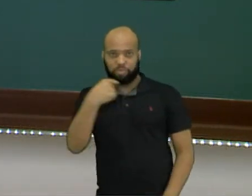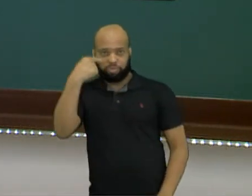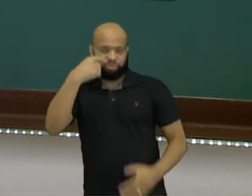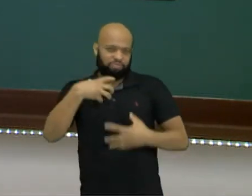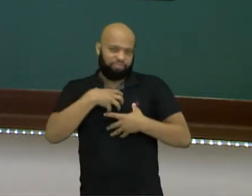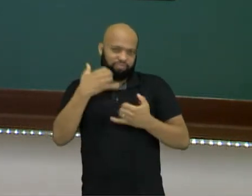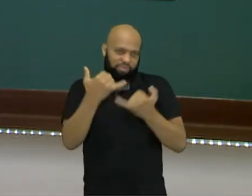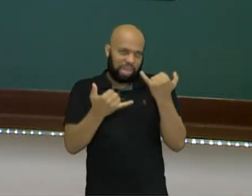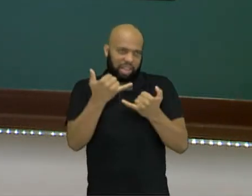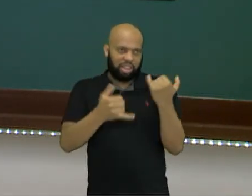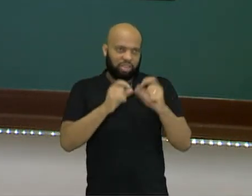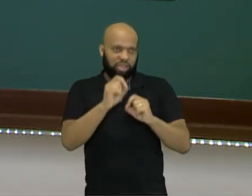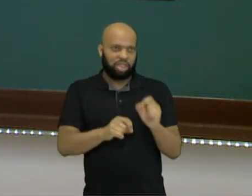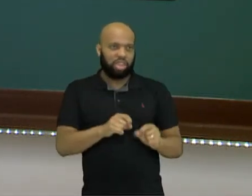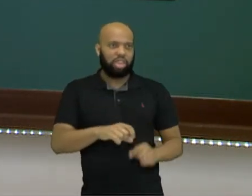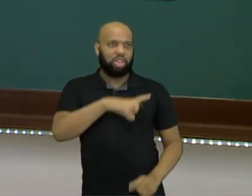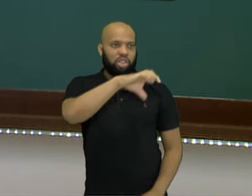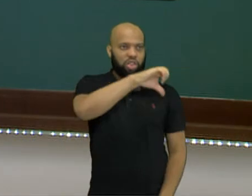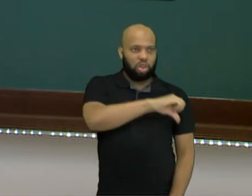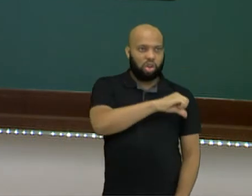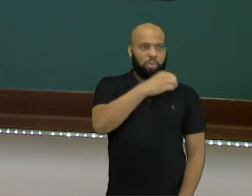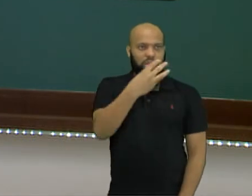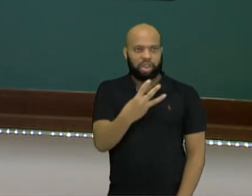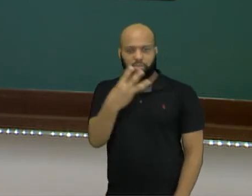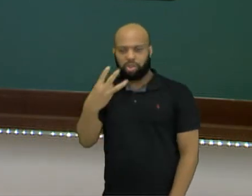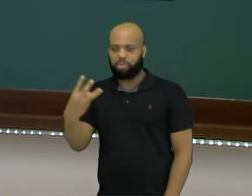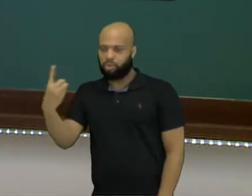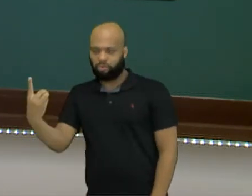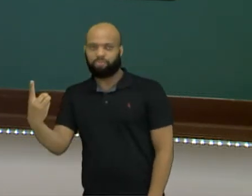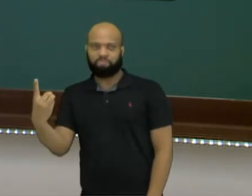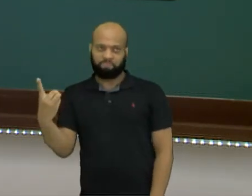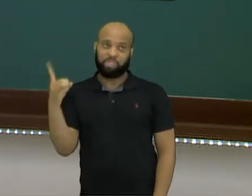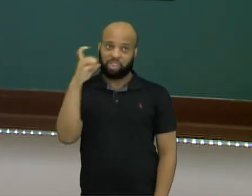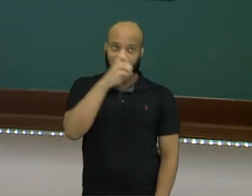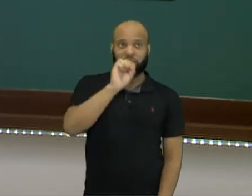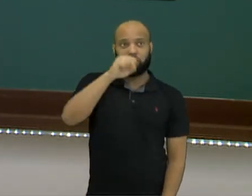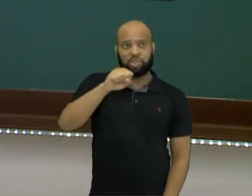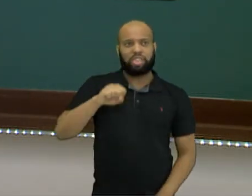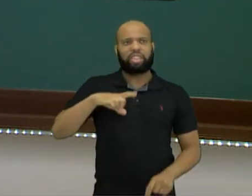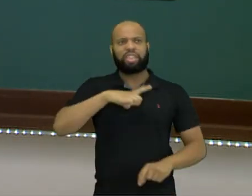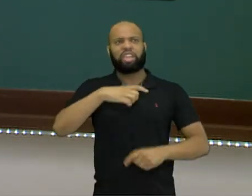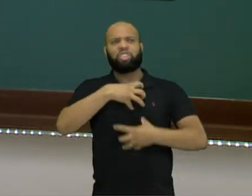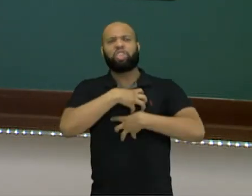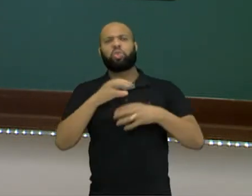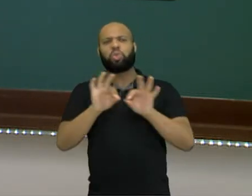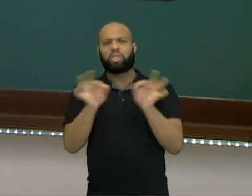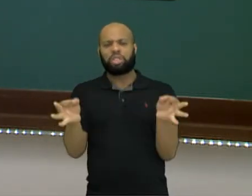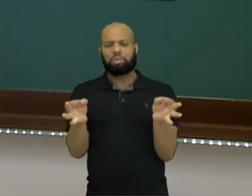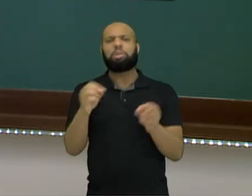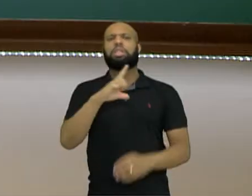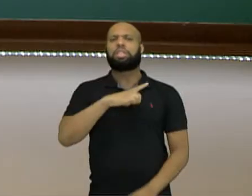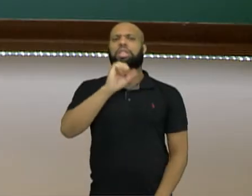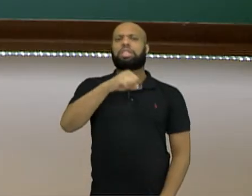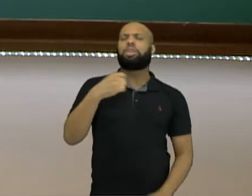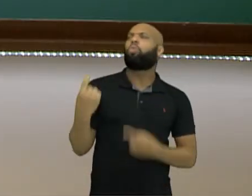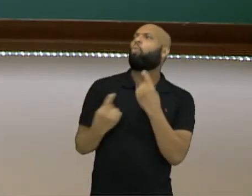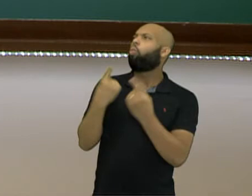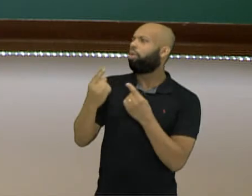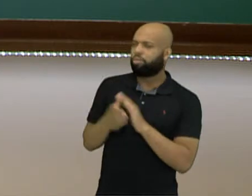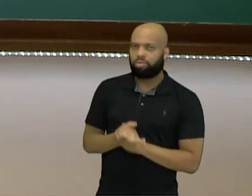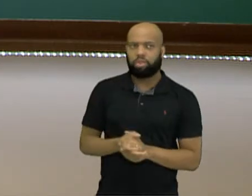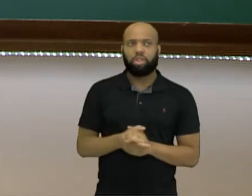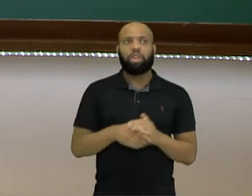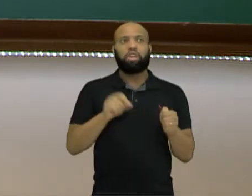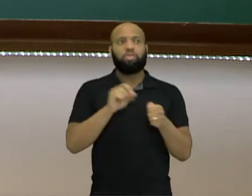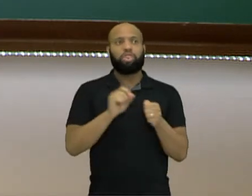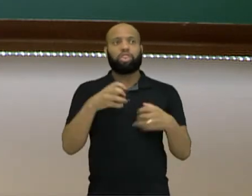9:3:3:1. Dá trabalho? Dá, né? Então, tem uma forma mais simples de fazer? Tem. Qual é ela? Você fazer